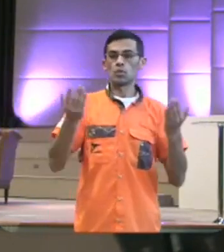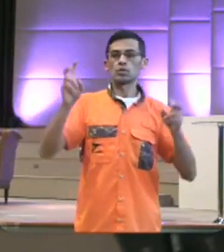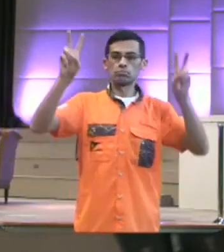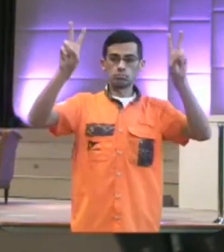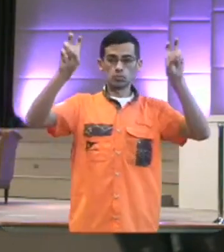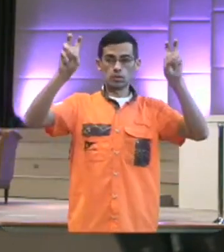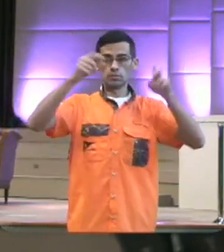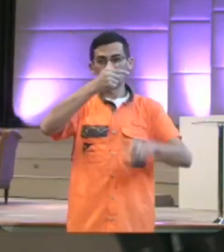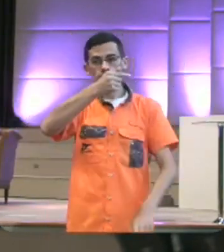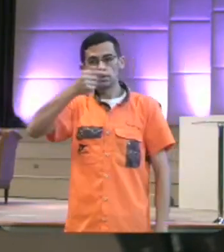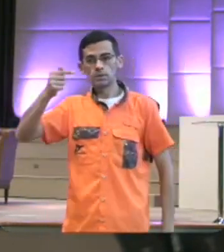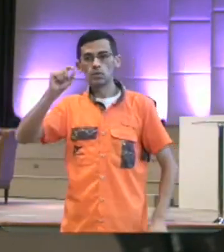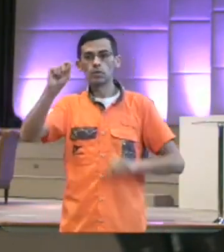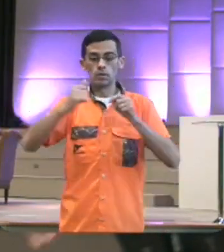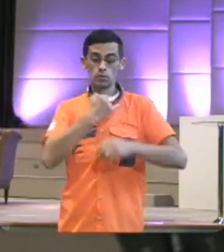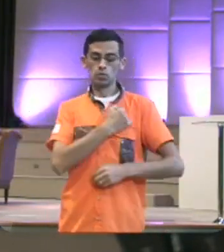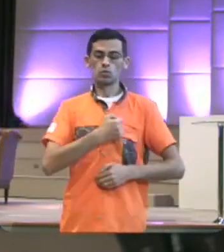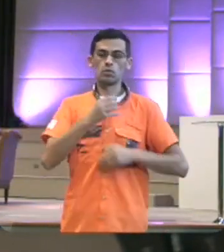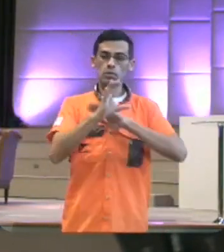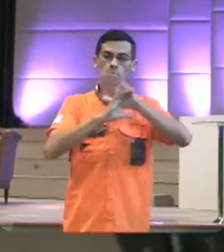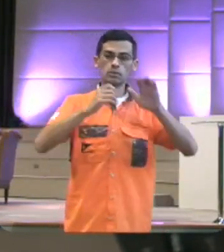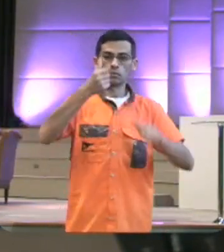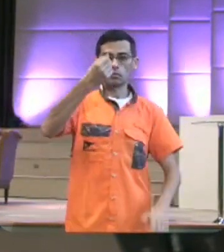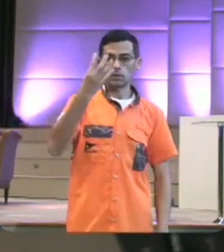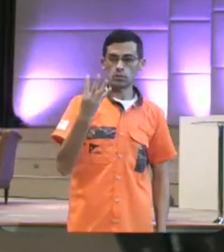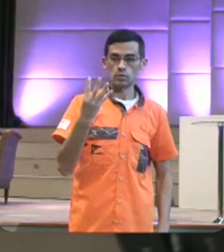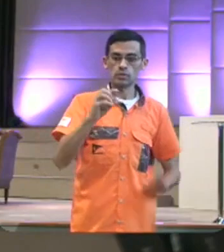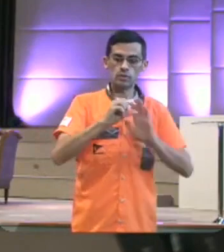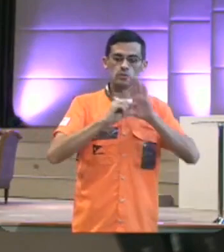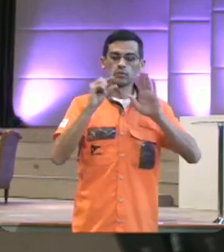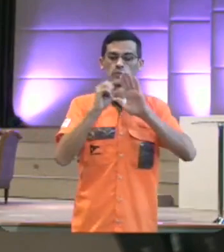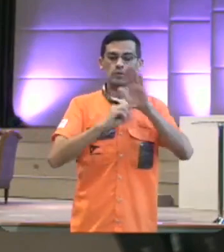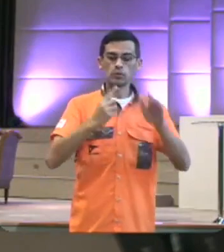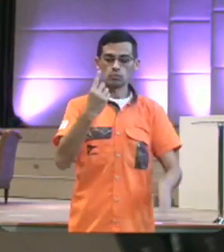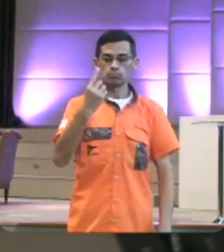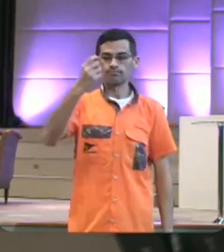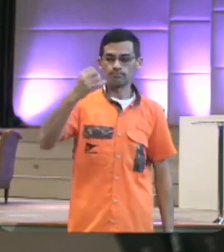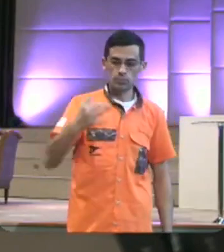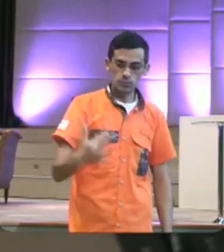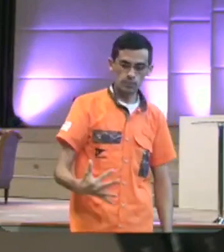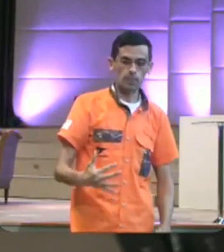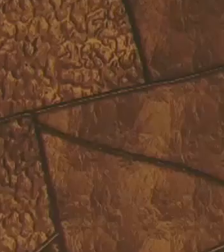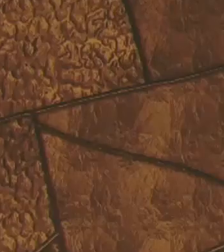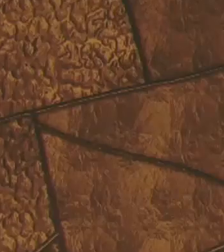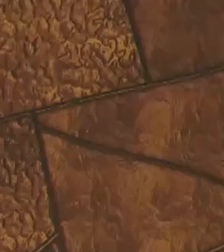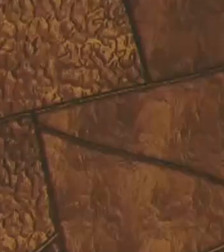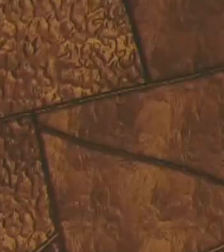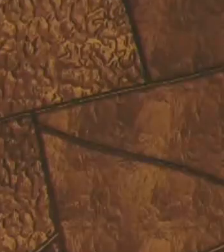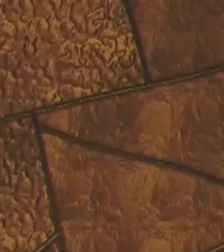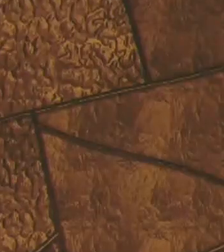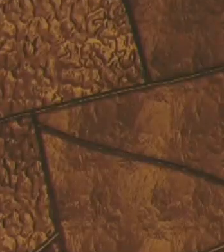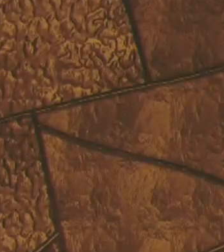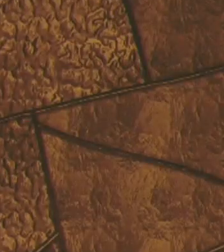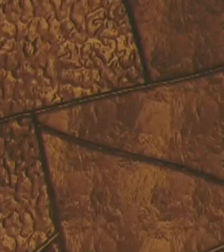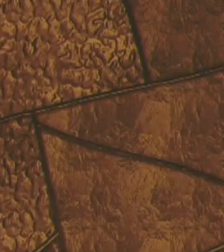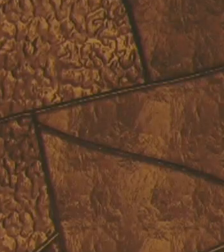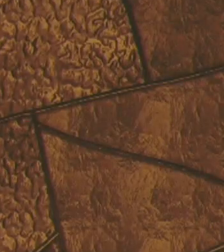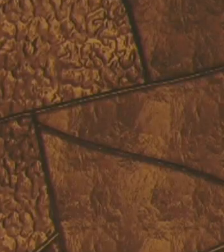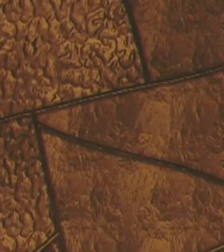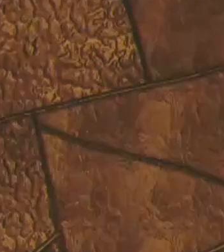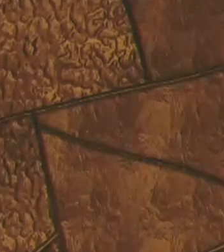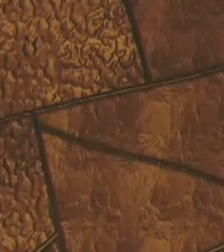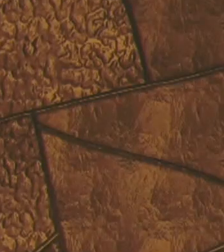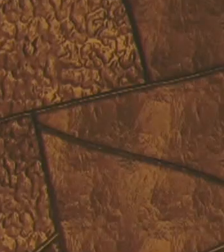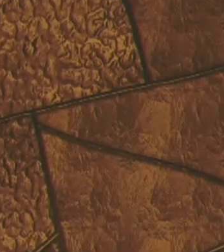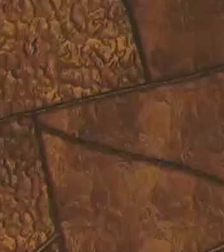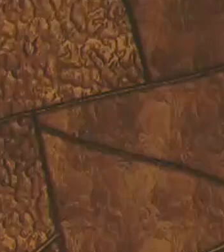dos temas da semana está lá em João 14, a partir do verso 1, onde diz assim: não se